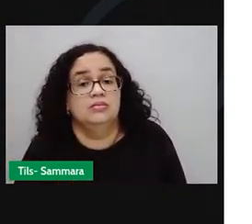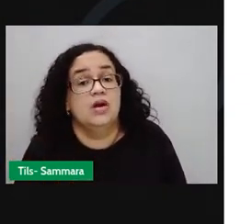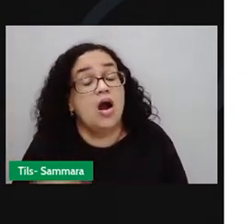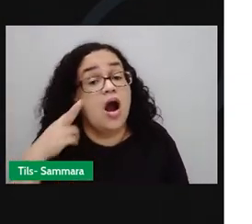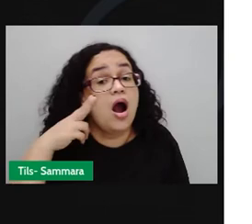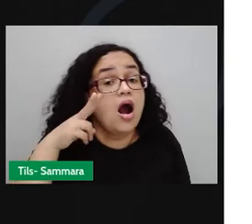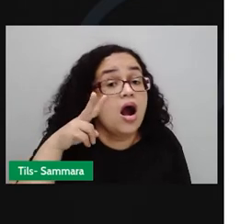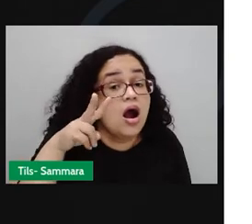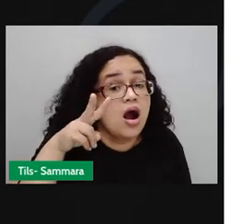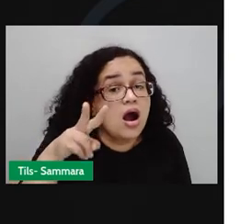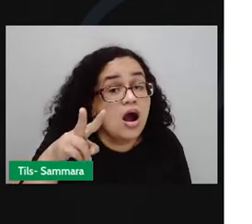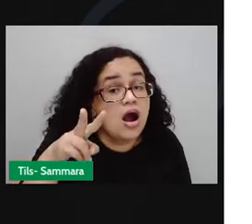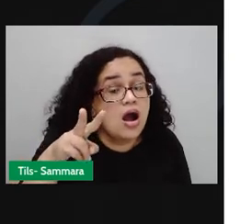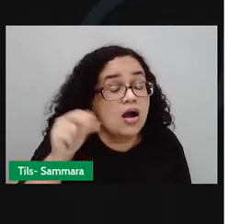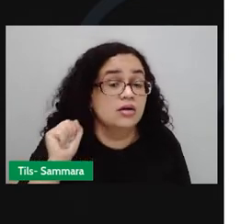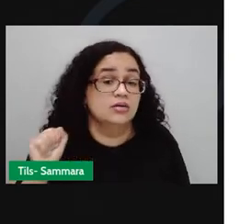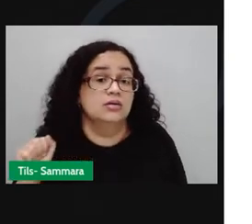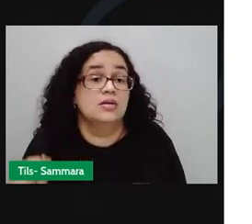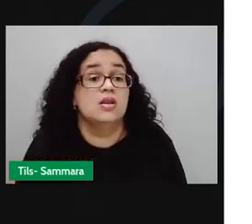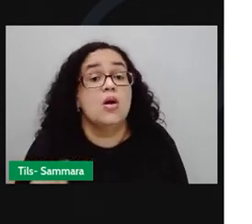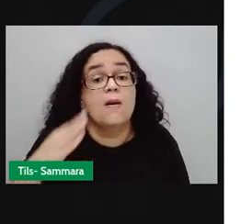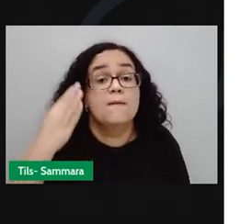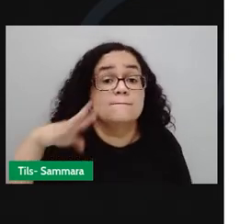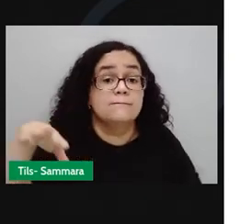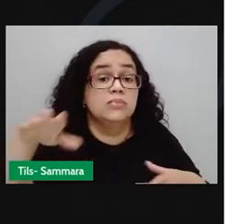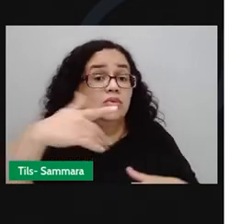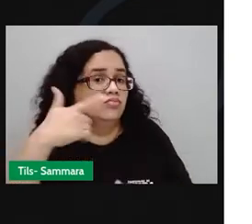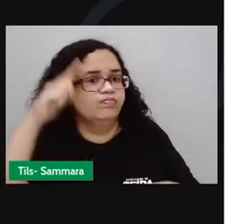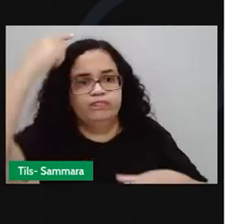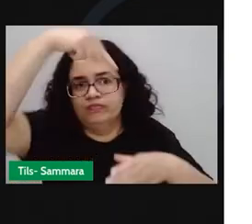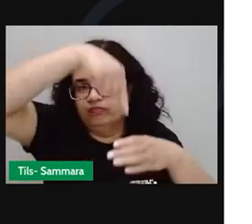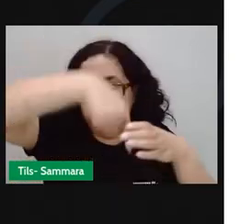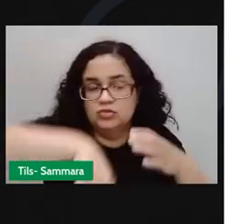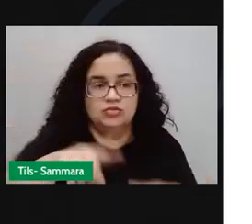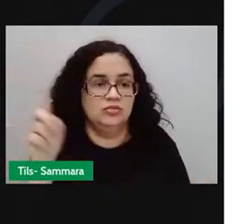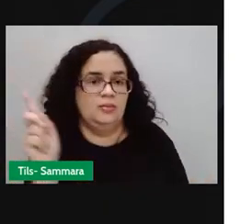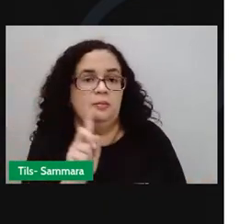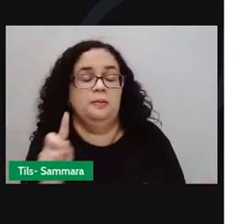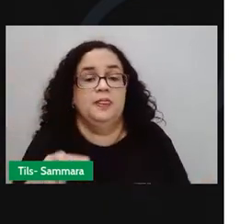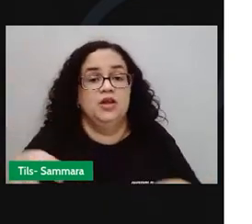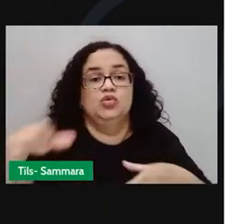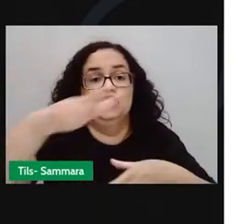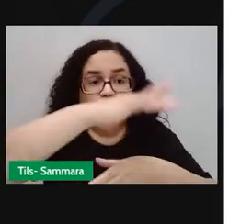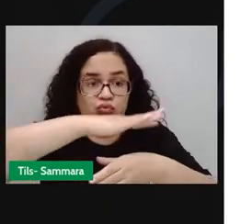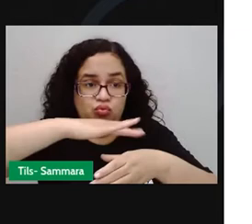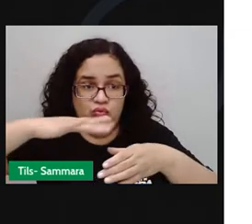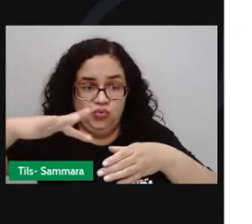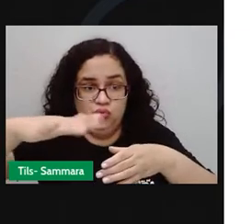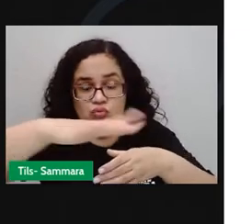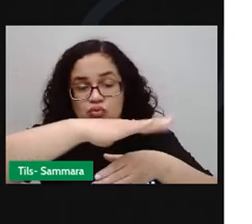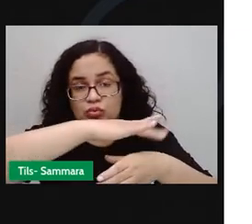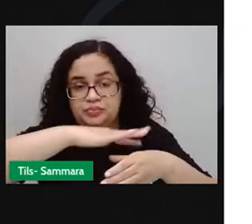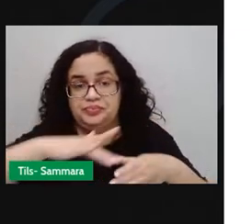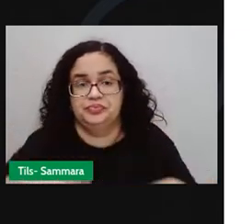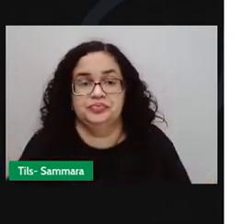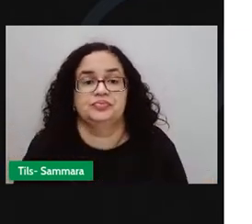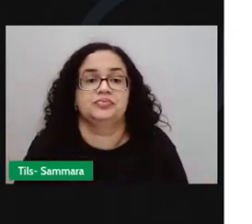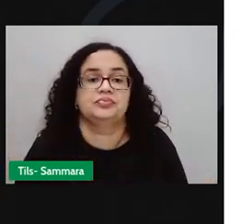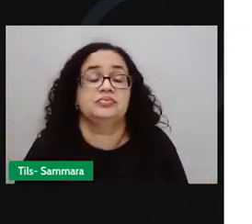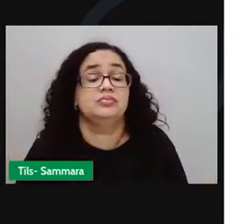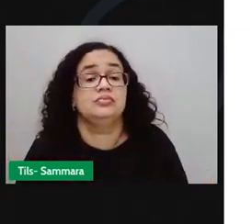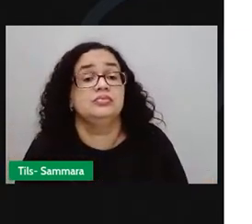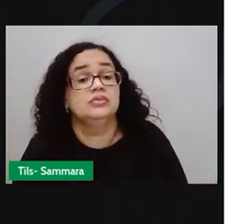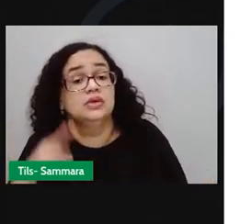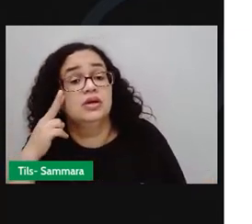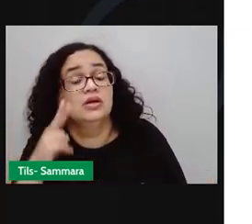Olha só, minha gente, o palito, ele não afundou. O palito está flutuando. E